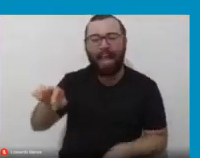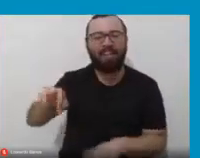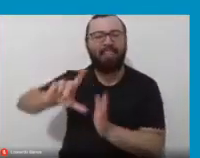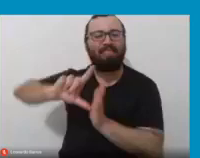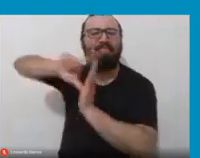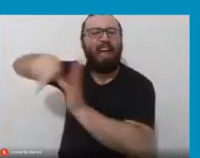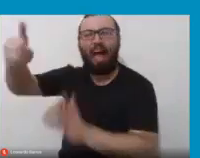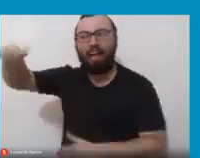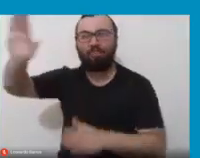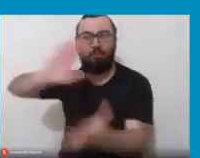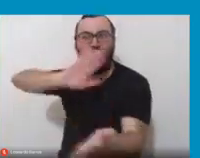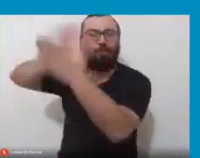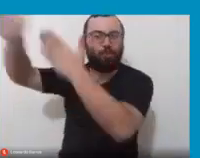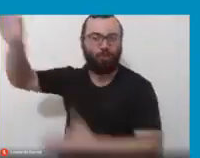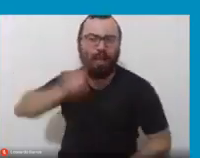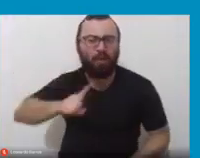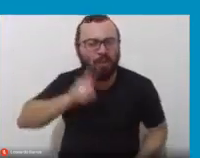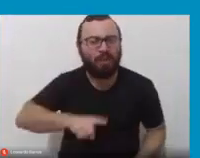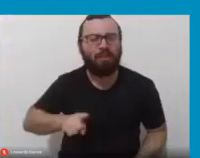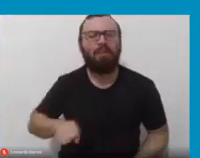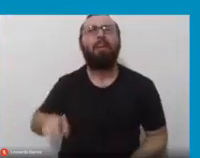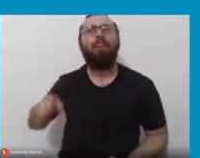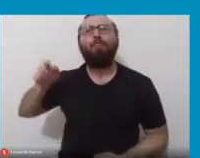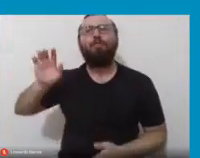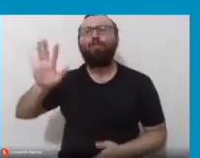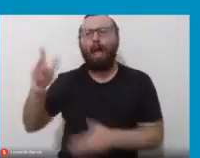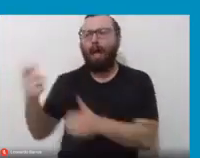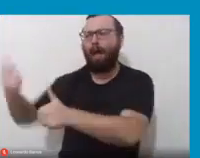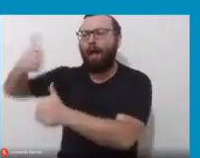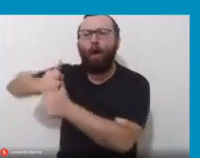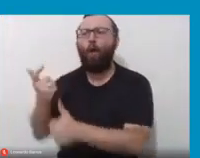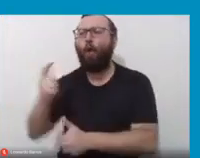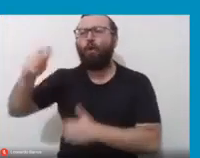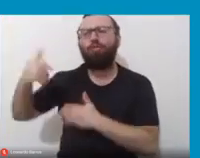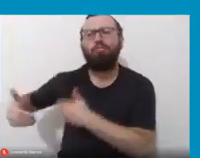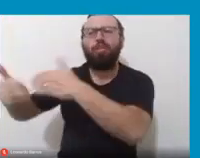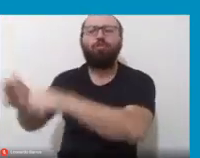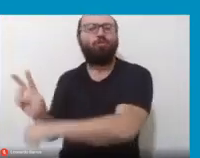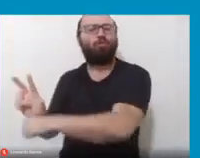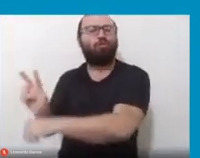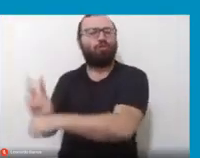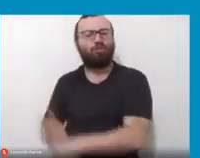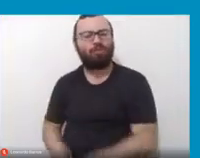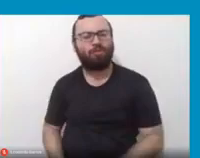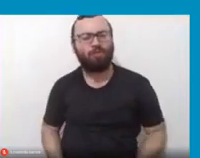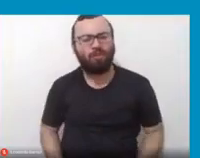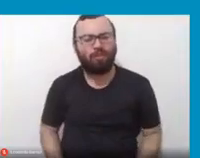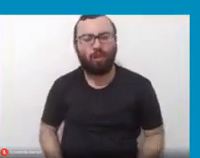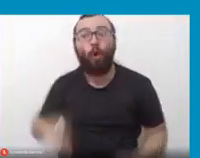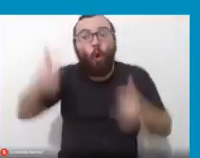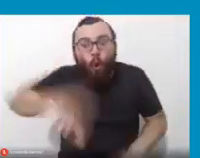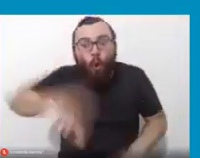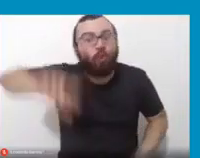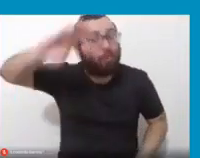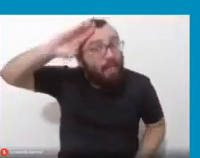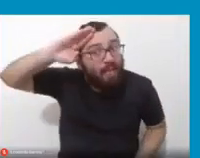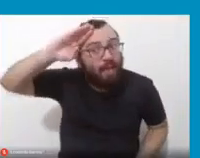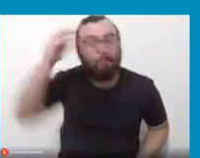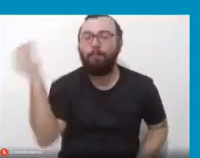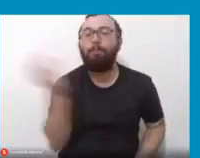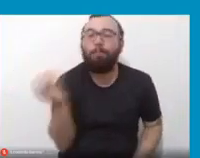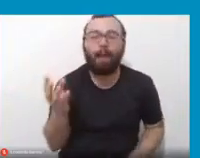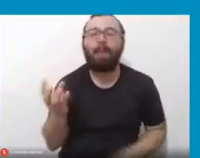está foragido, mas que está colocando já outro militar interino no poder, outro militar interino para trazer a